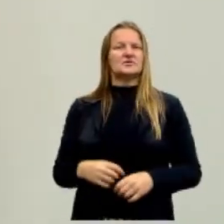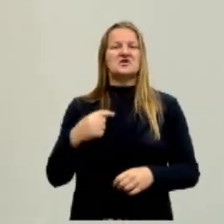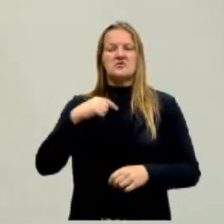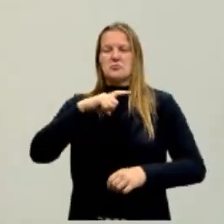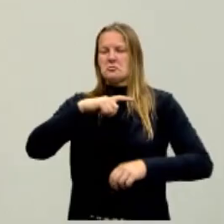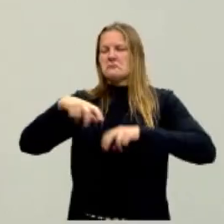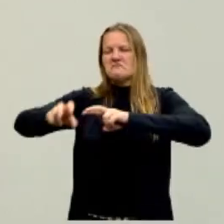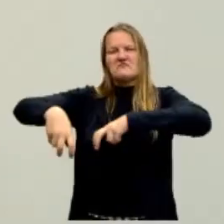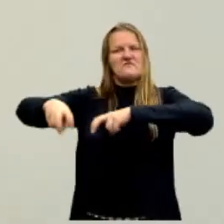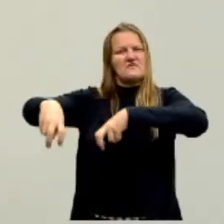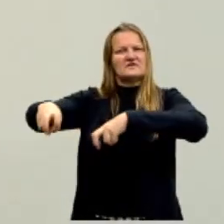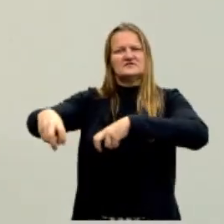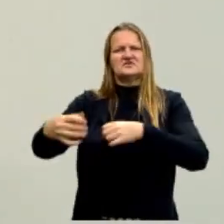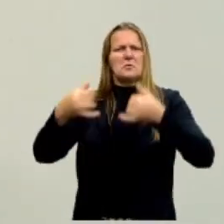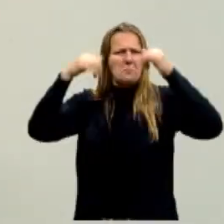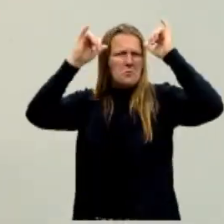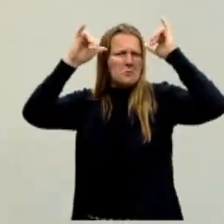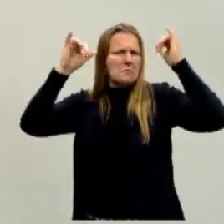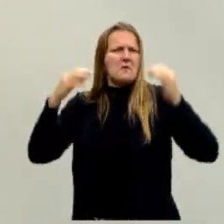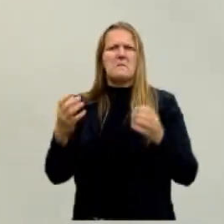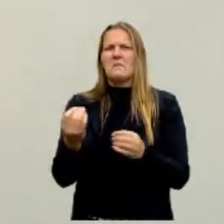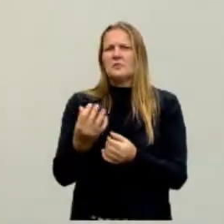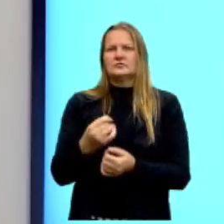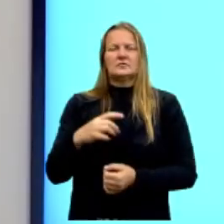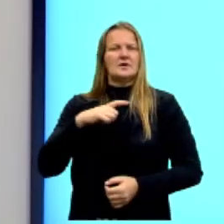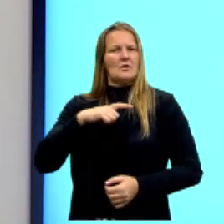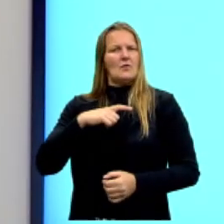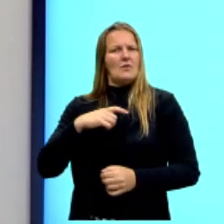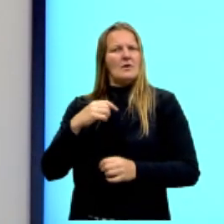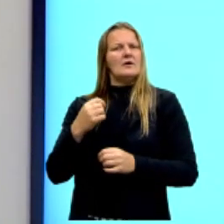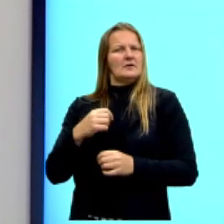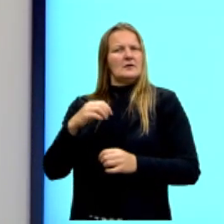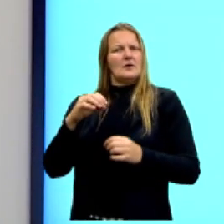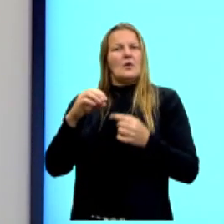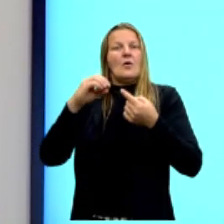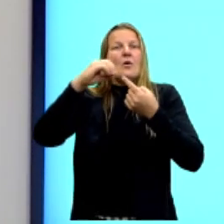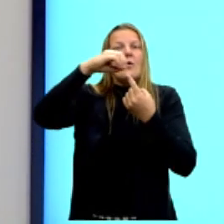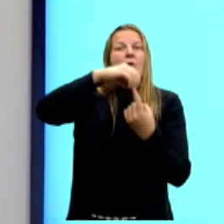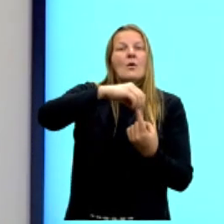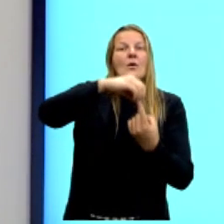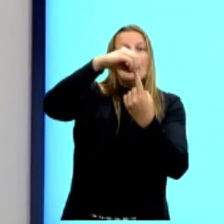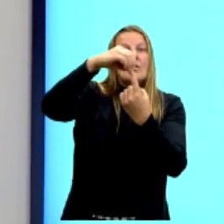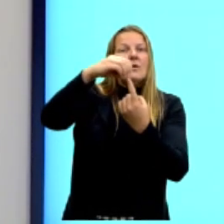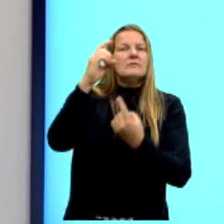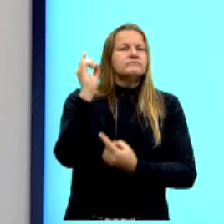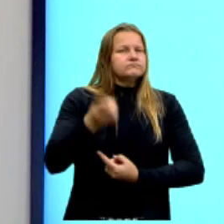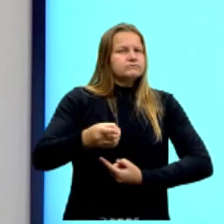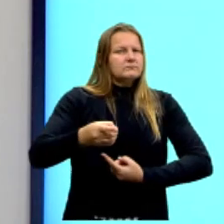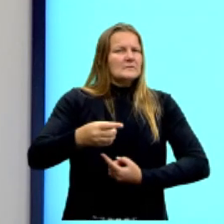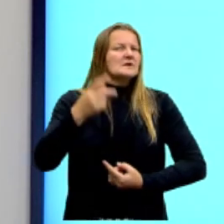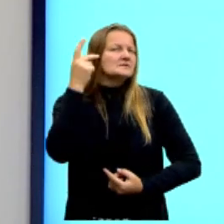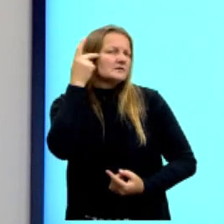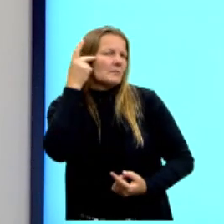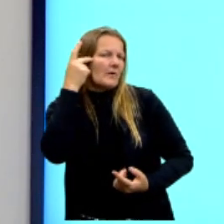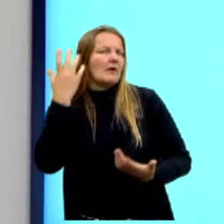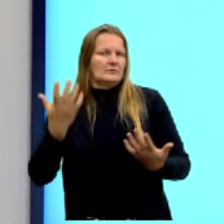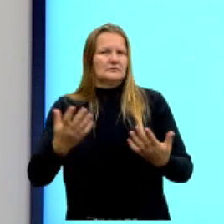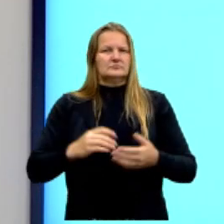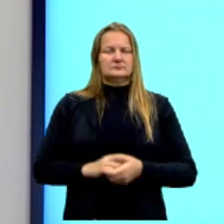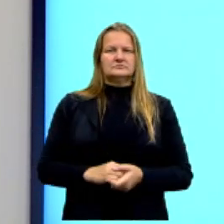fazendas lá eu só produto dessa oligarquia cafeeira de São Paulo